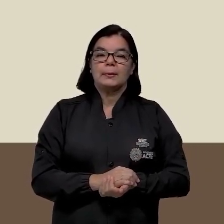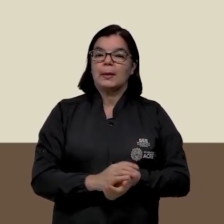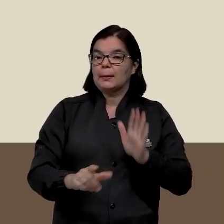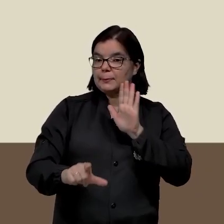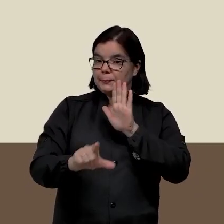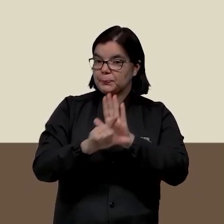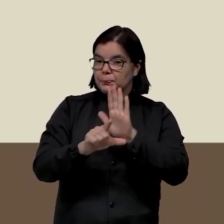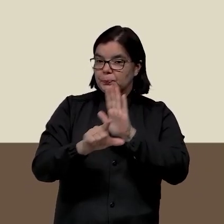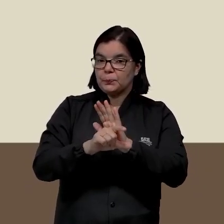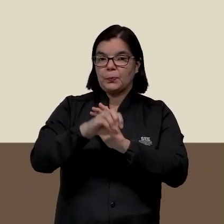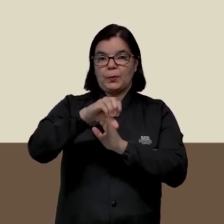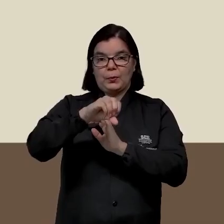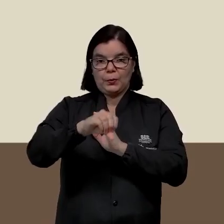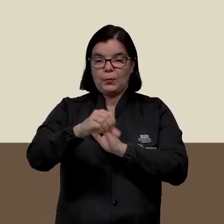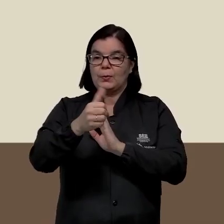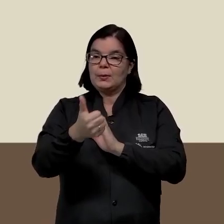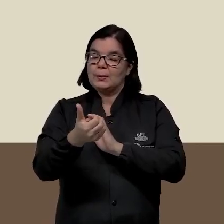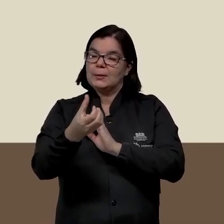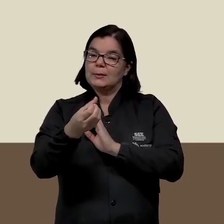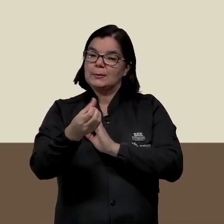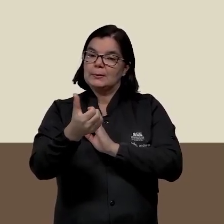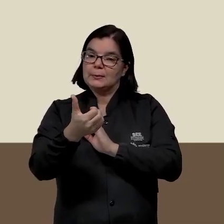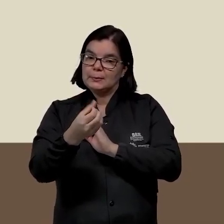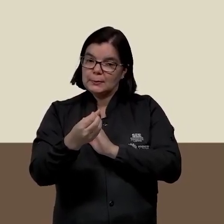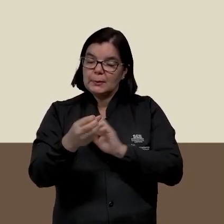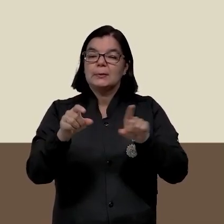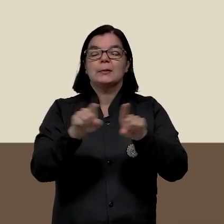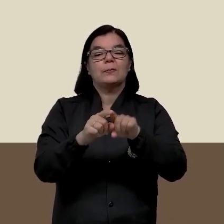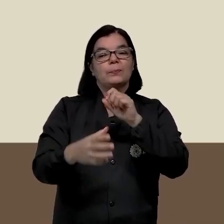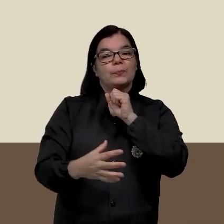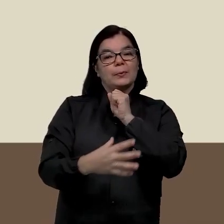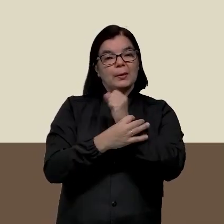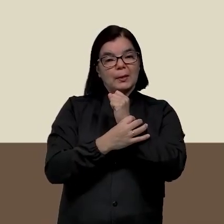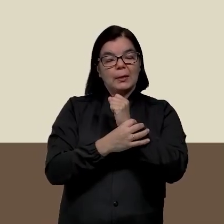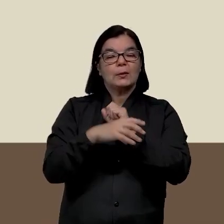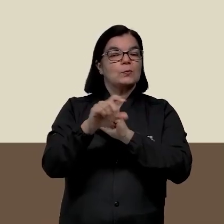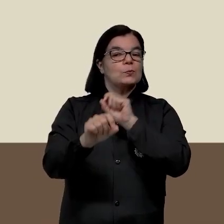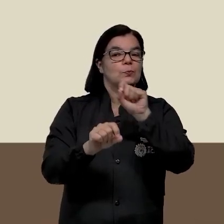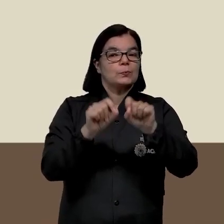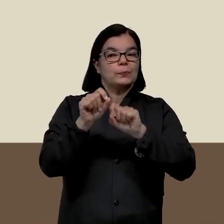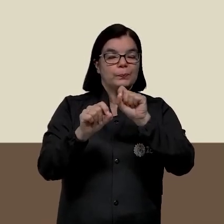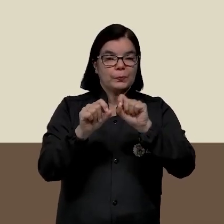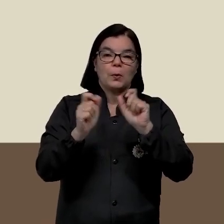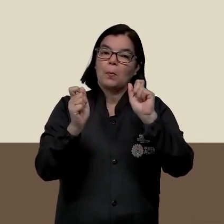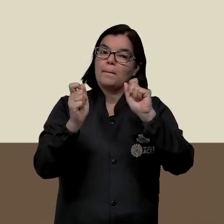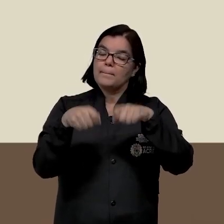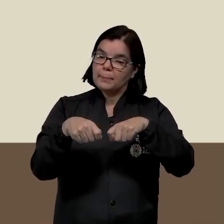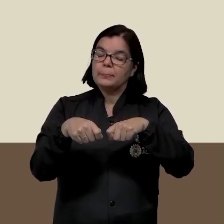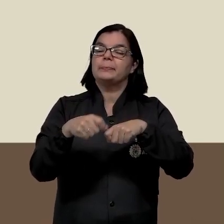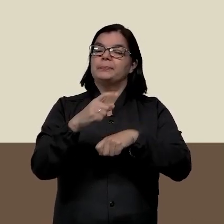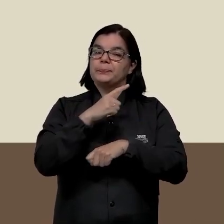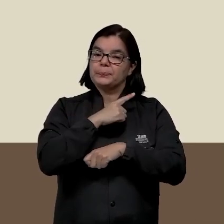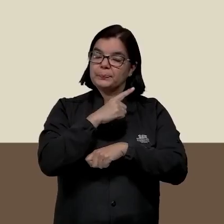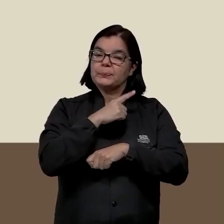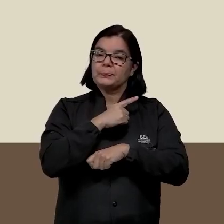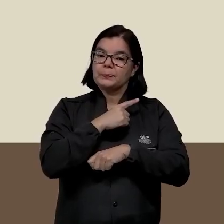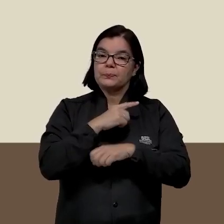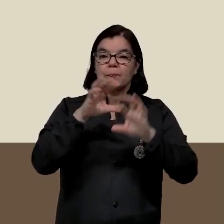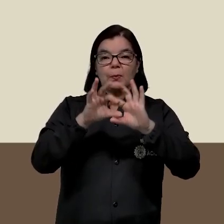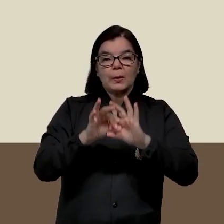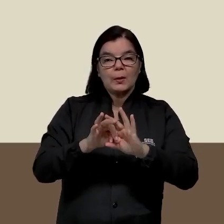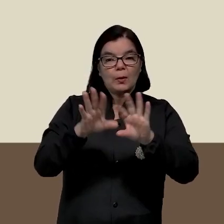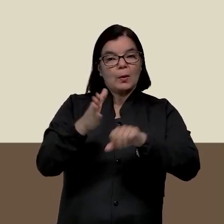Lei 9.610, ela também garante que possa-se ter uma